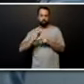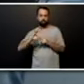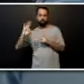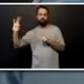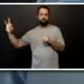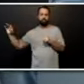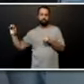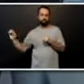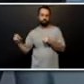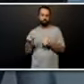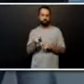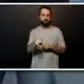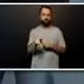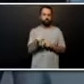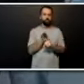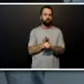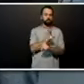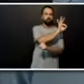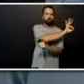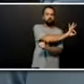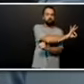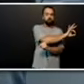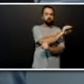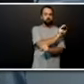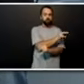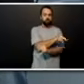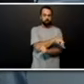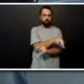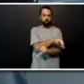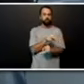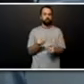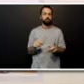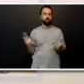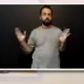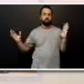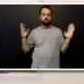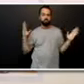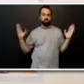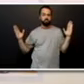zero, são opostos. Três.